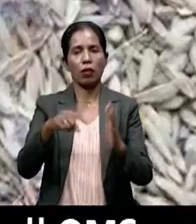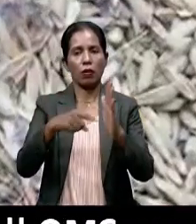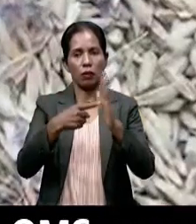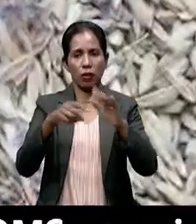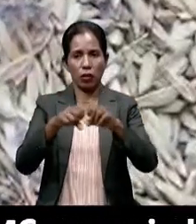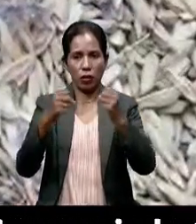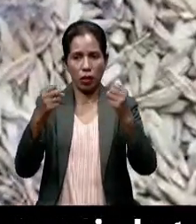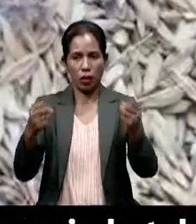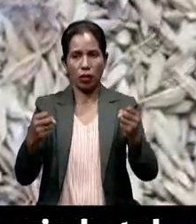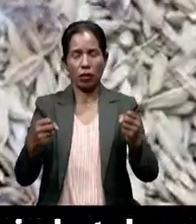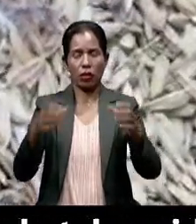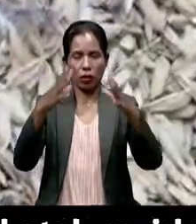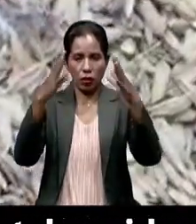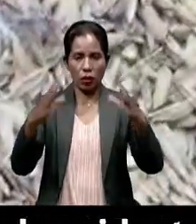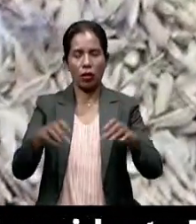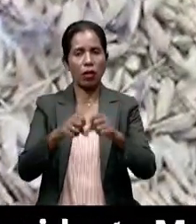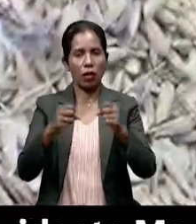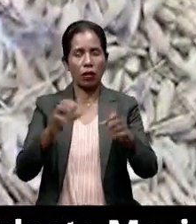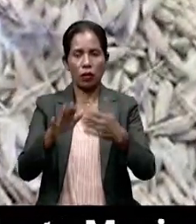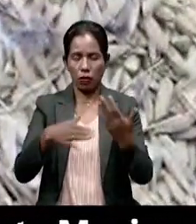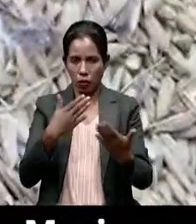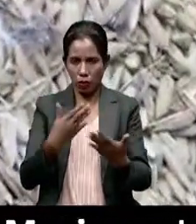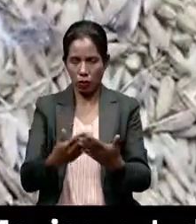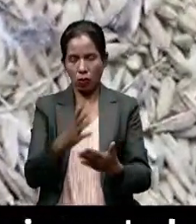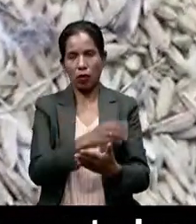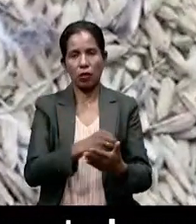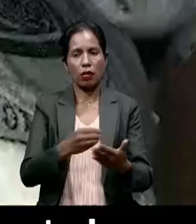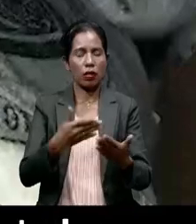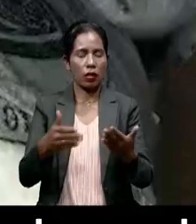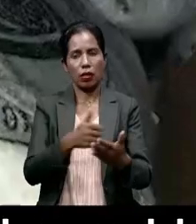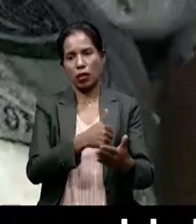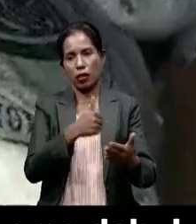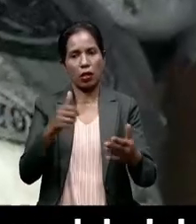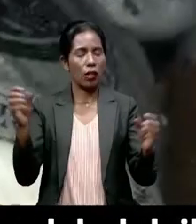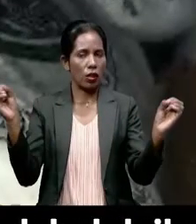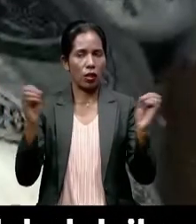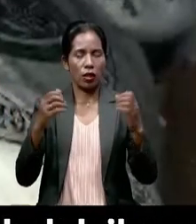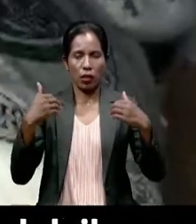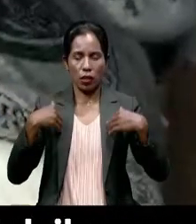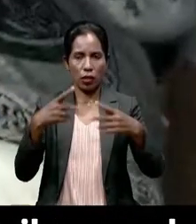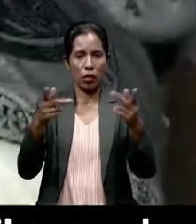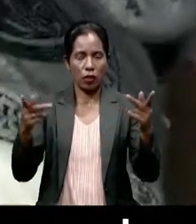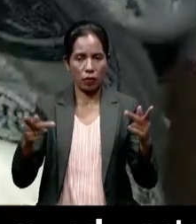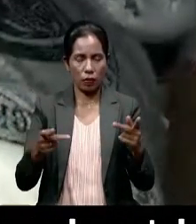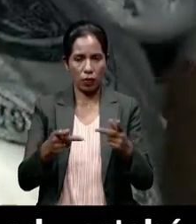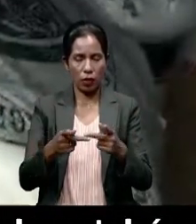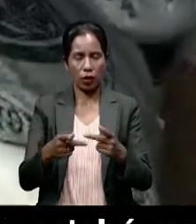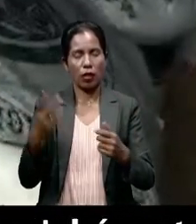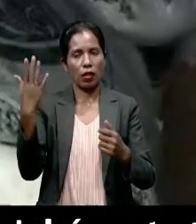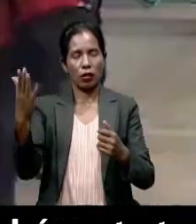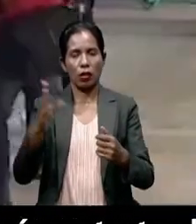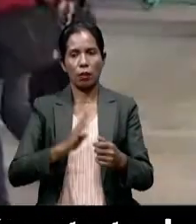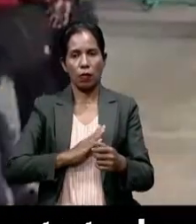fuhu no saco sira começa na class ona, enquanto produção seluk la ia ona armazém CLN regional